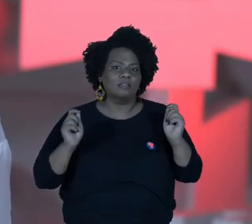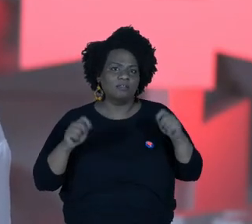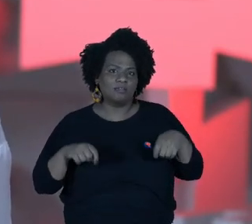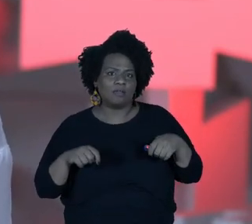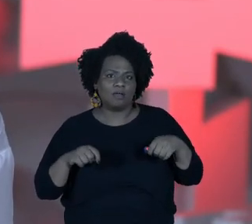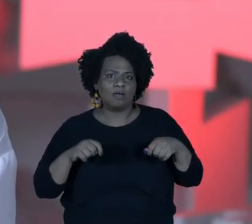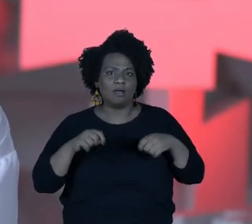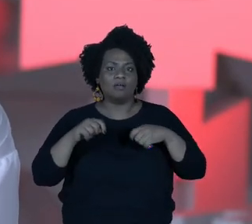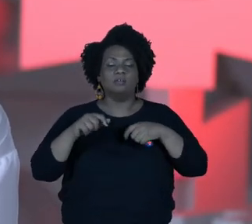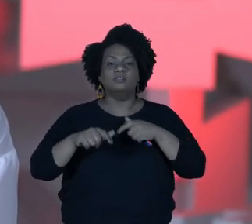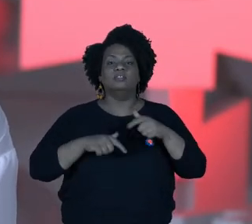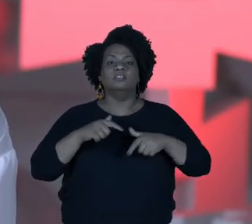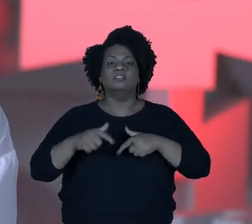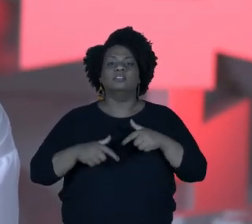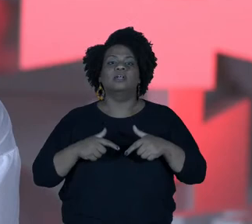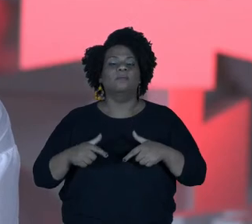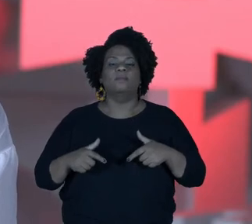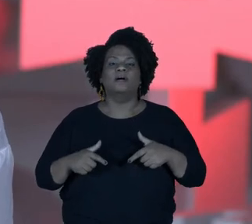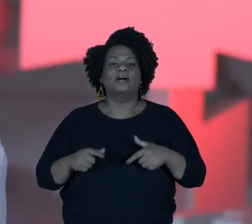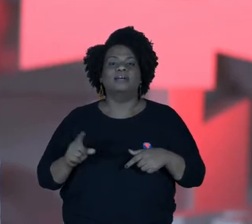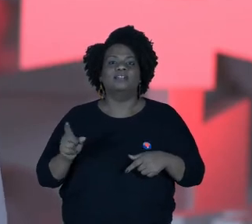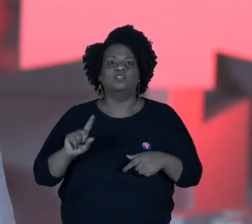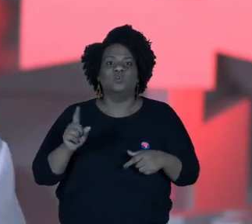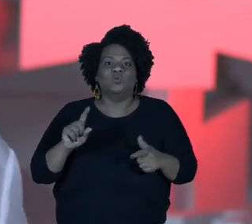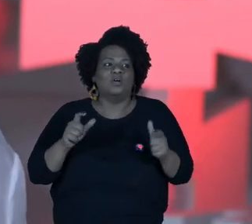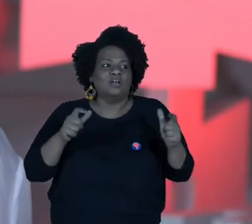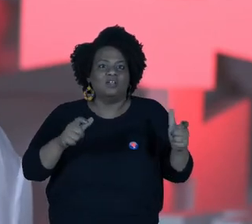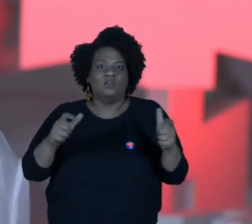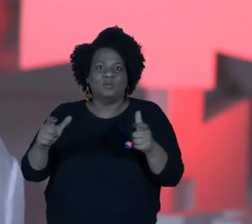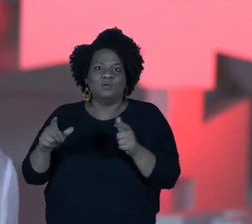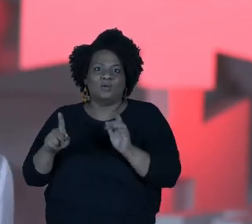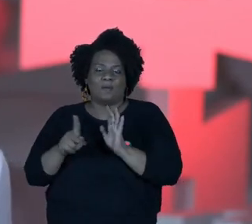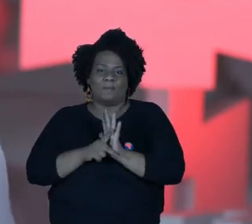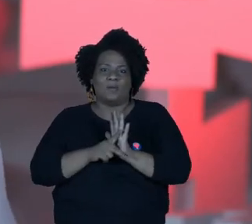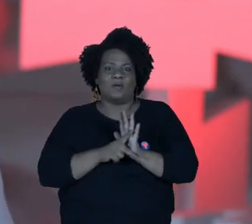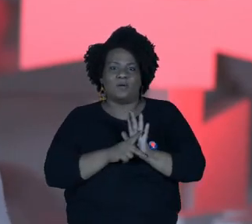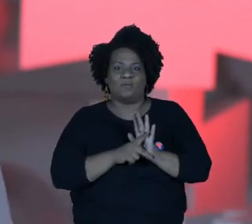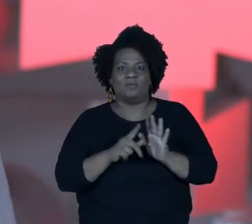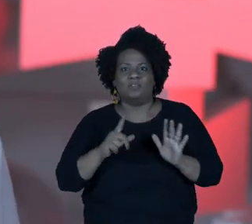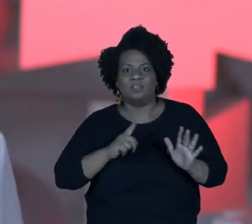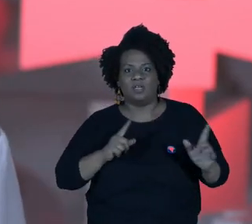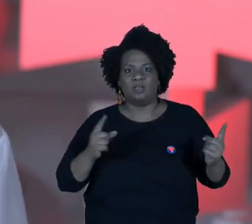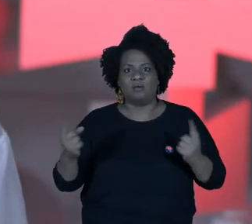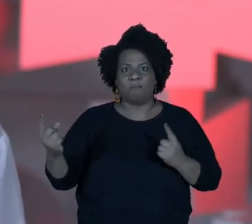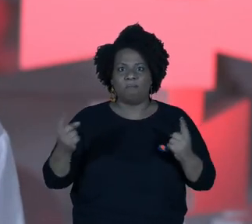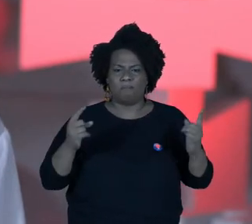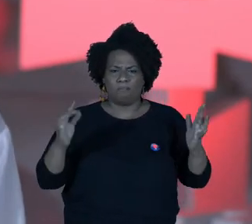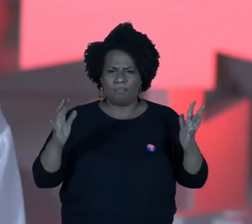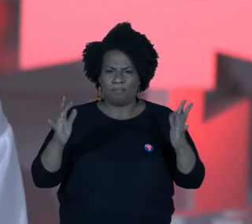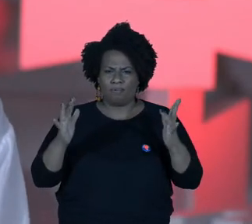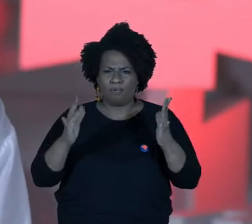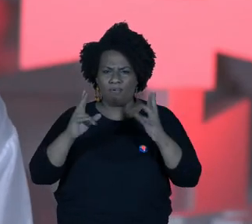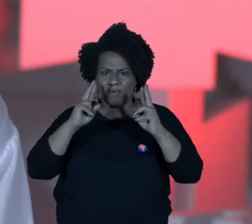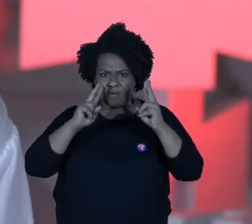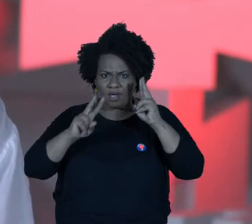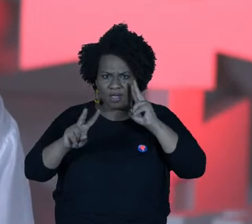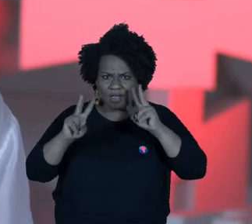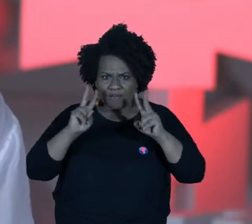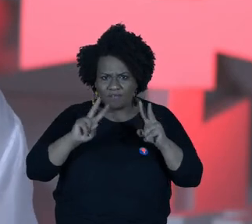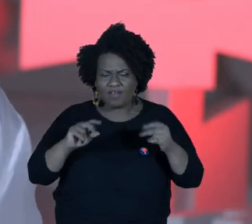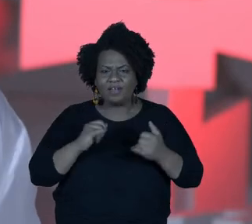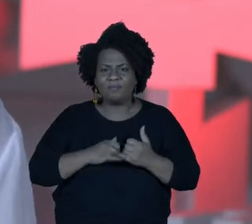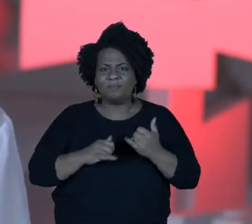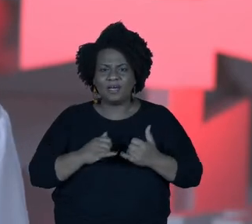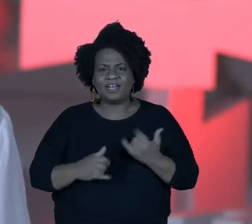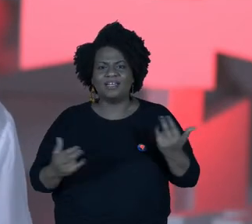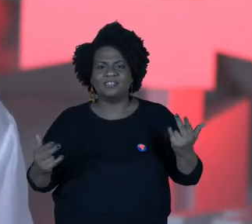do trabalho que não é casual. Essa aglomeração que a gente vê é muito semelhante à